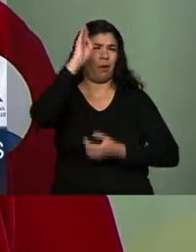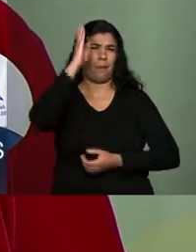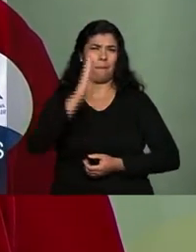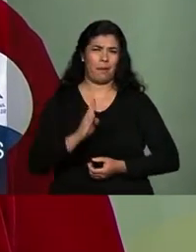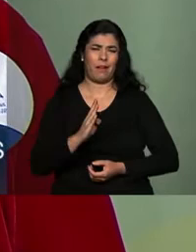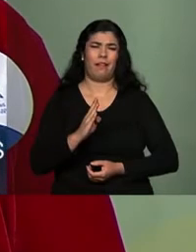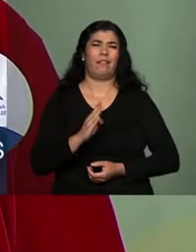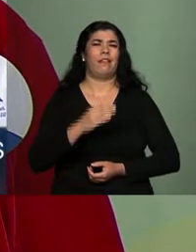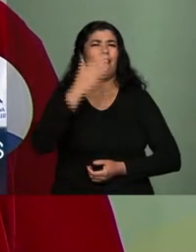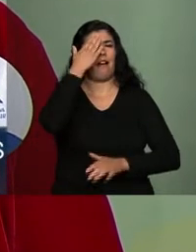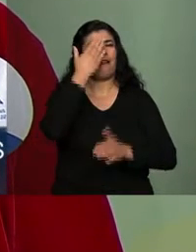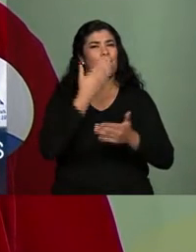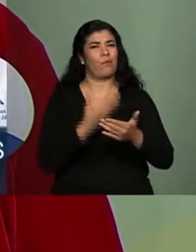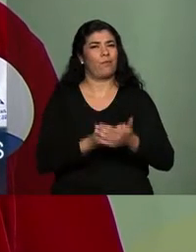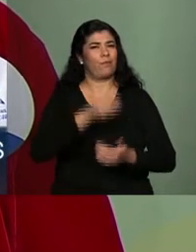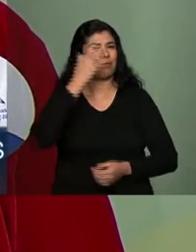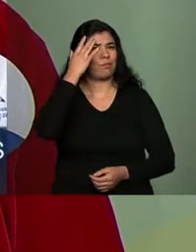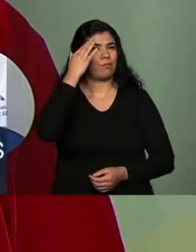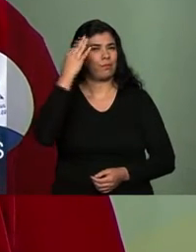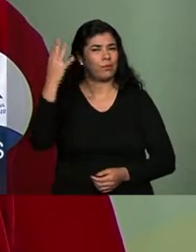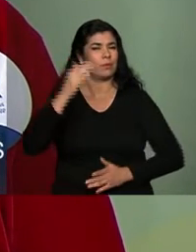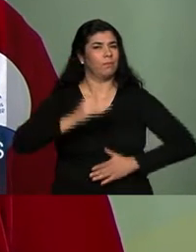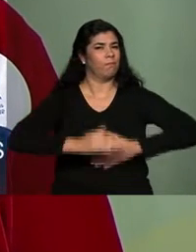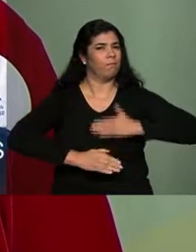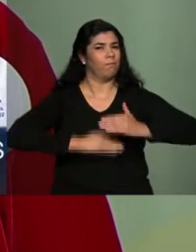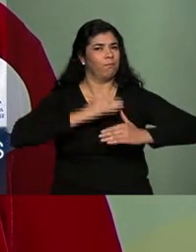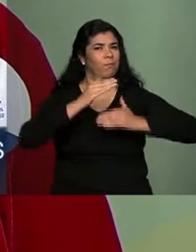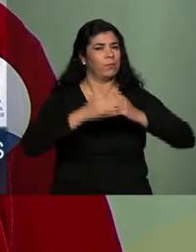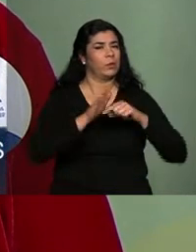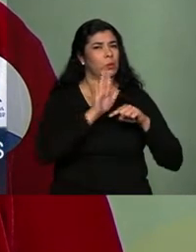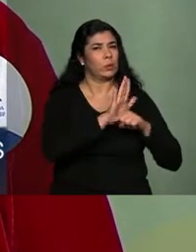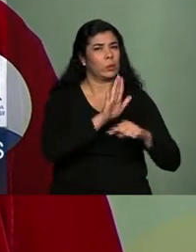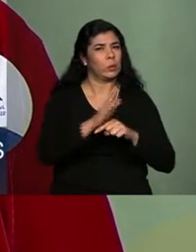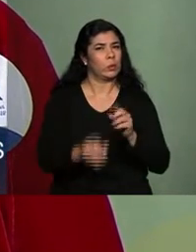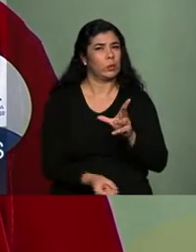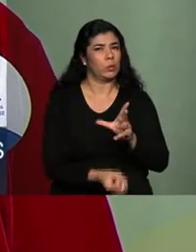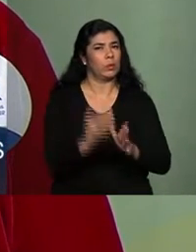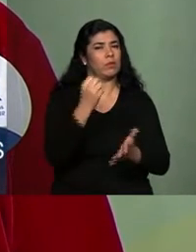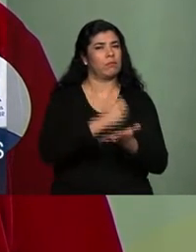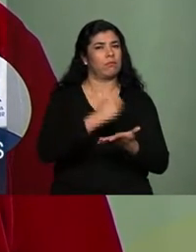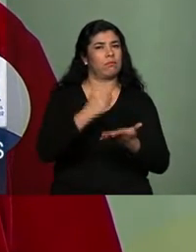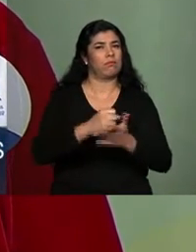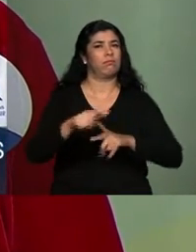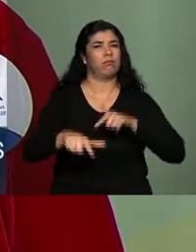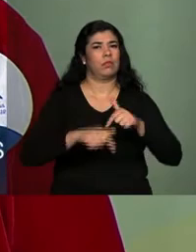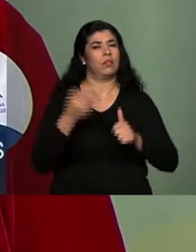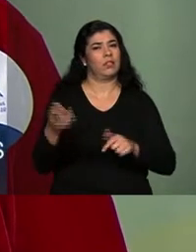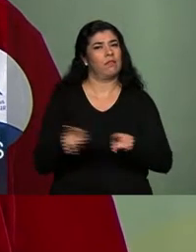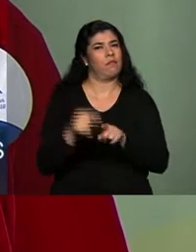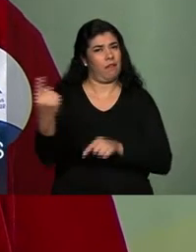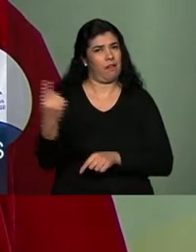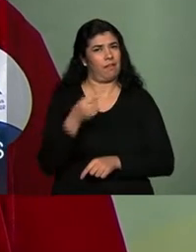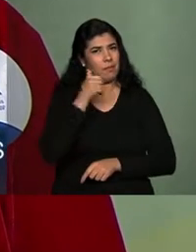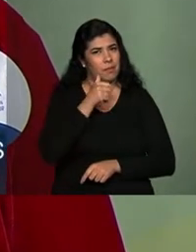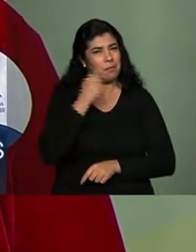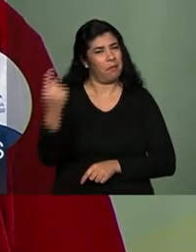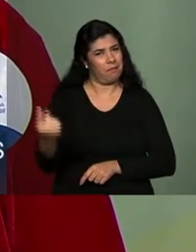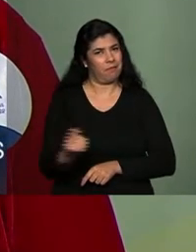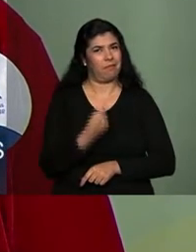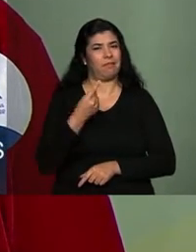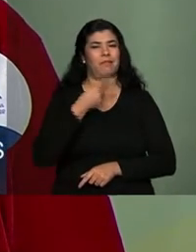sonho e que hoje deram um salto, estão contribuindo, gerando emprego, e ela vai contar a história dela aqui. Eu não